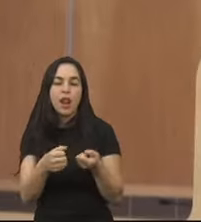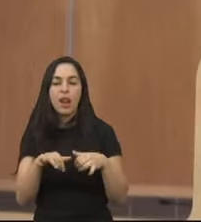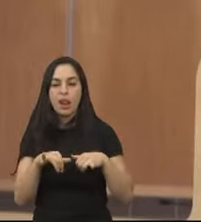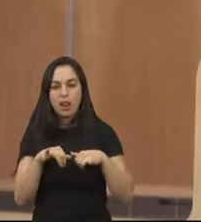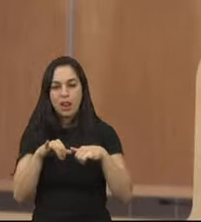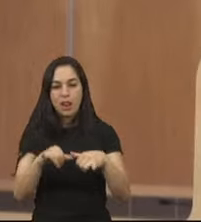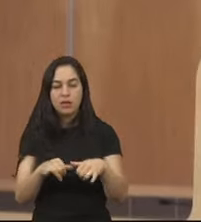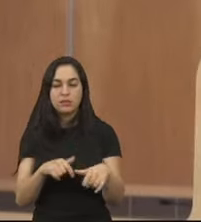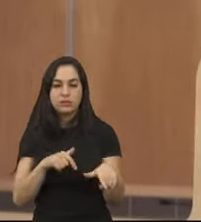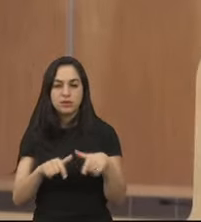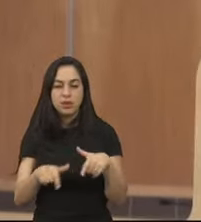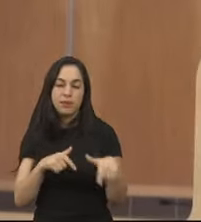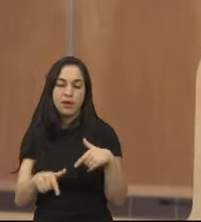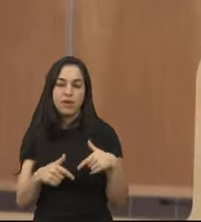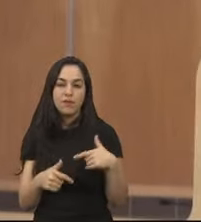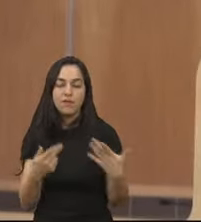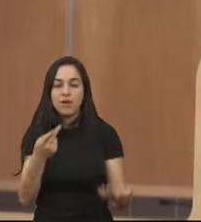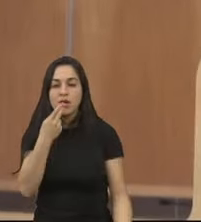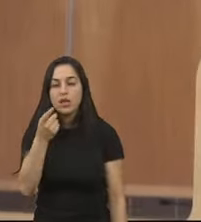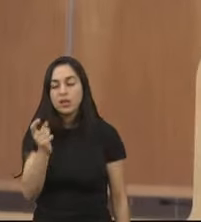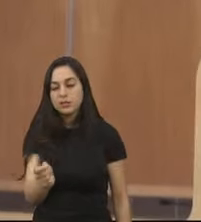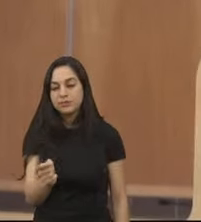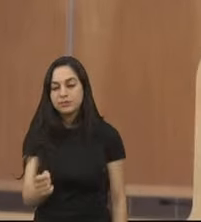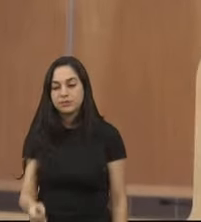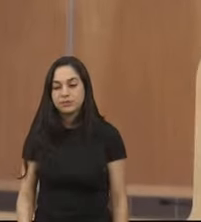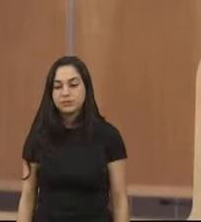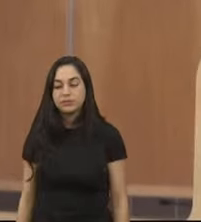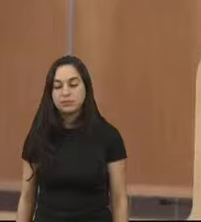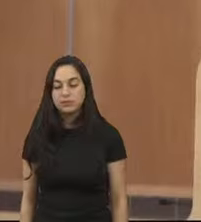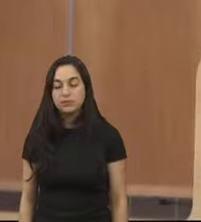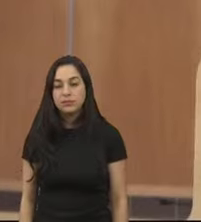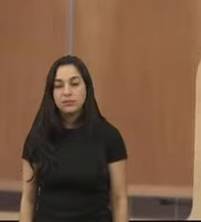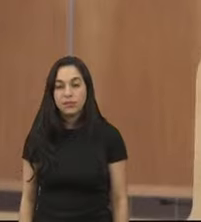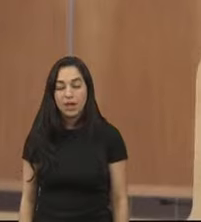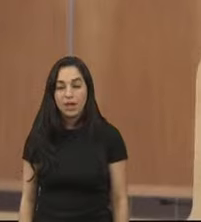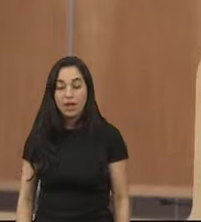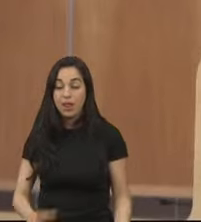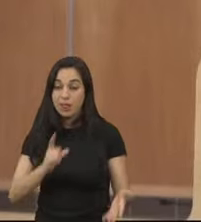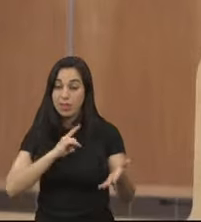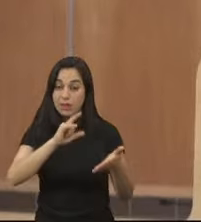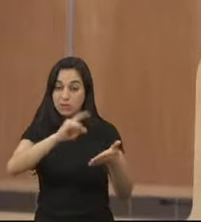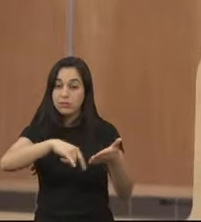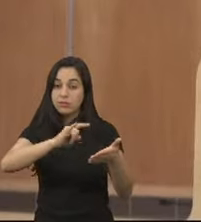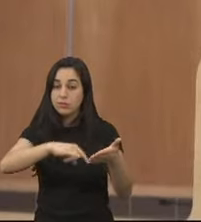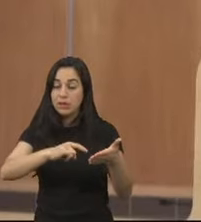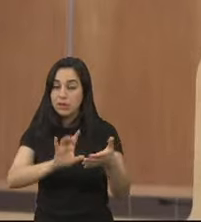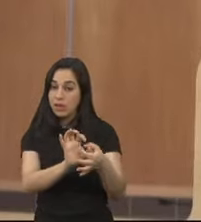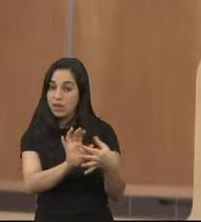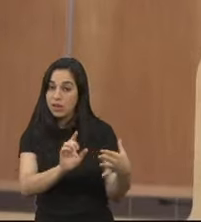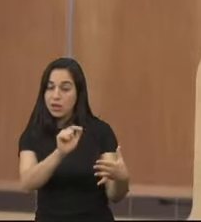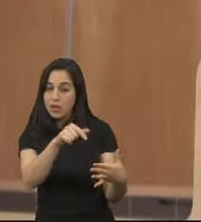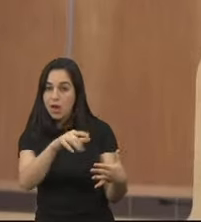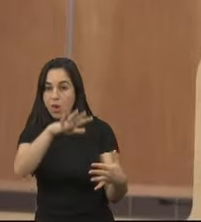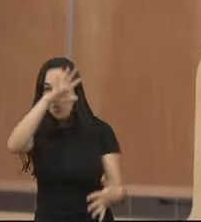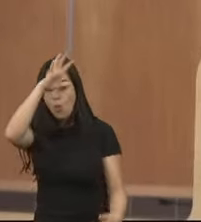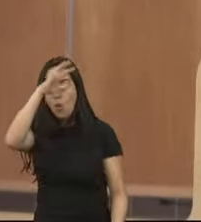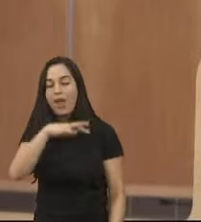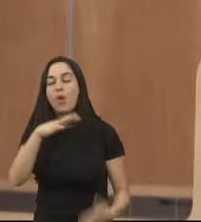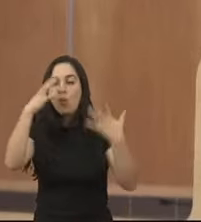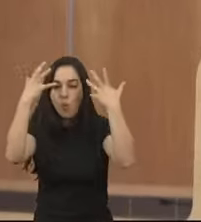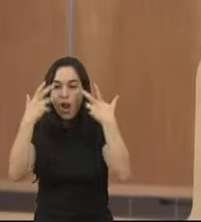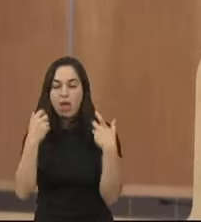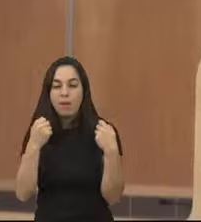aqui pontuada, pessoal, que fala o seguinte, que a licença ela é atrelada ao animal. Mas a gente conversou aqui, Marcelo, ontem com os vereadores,